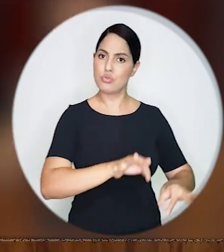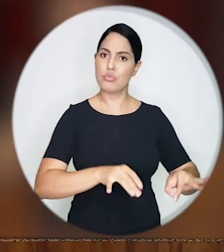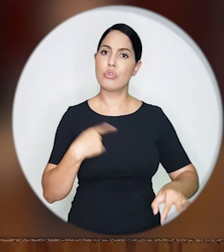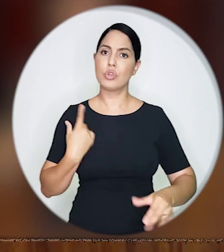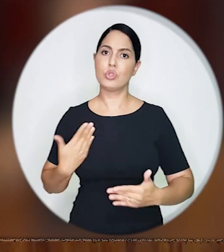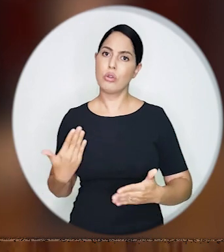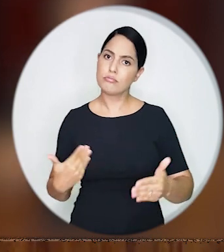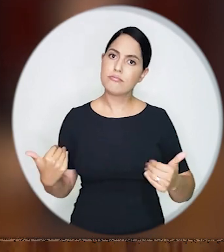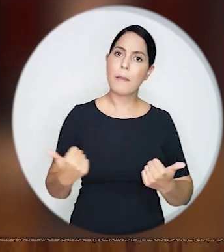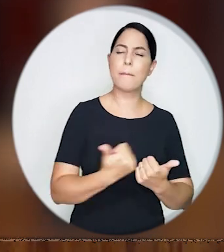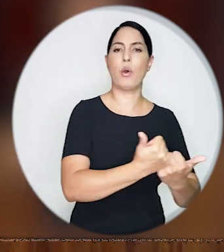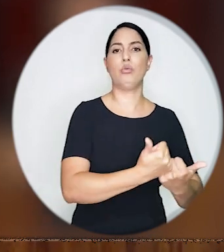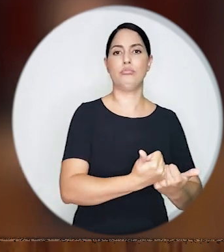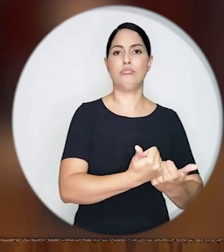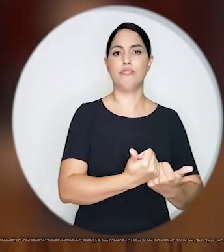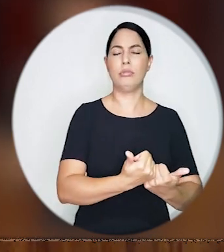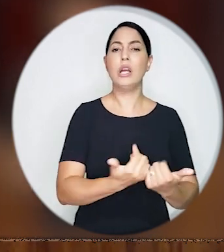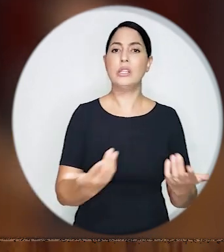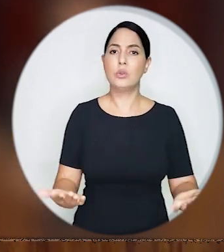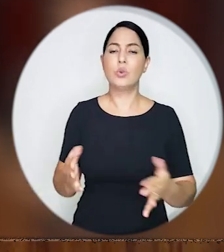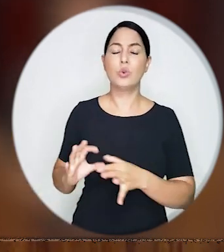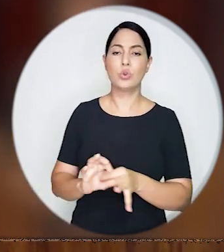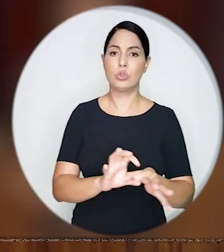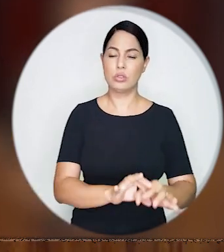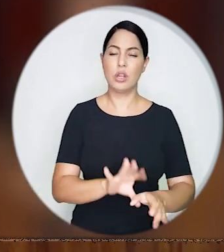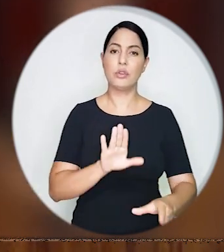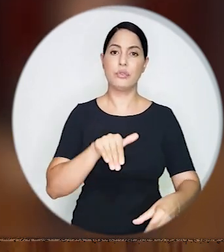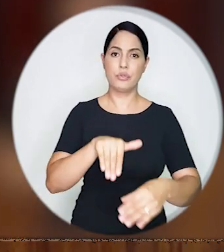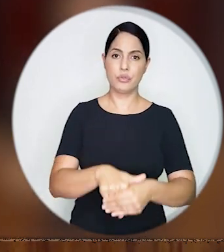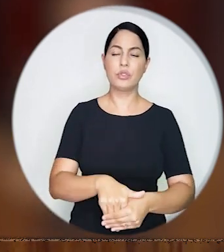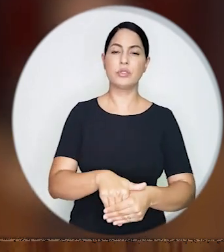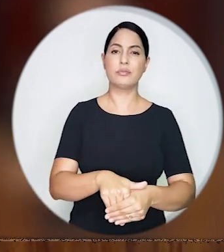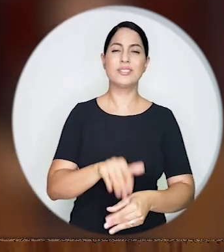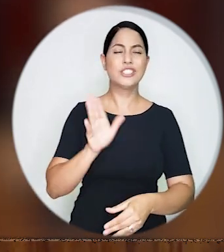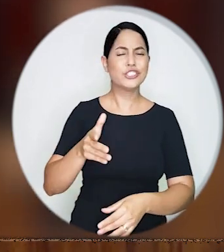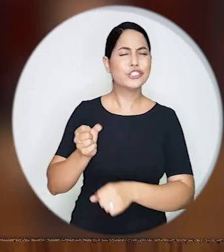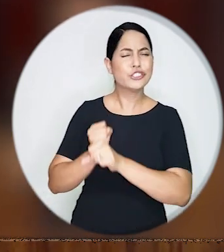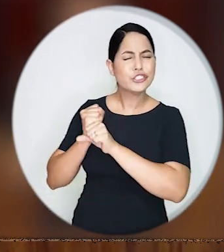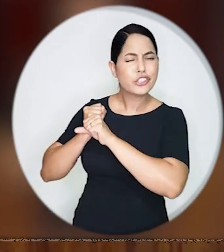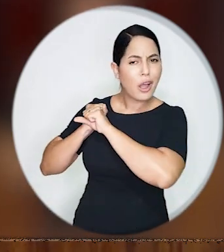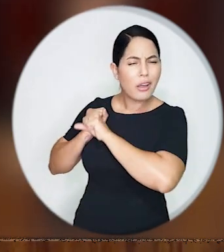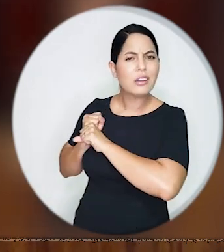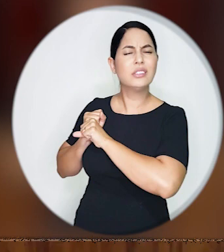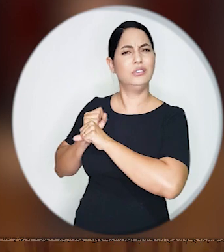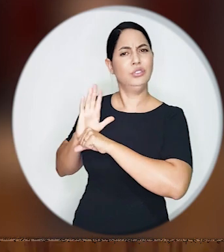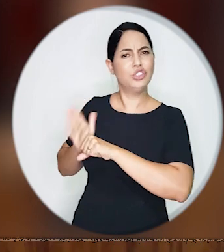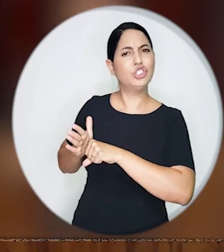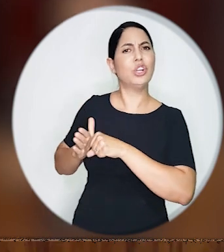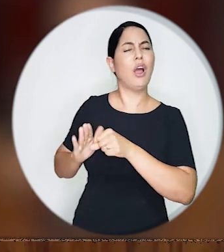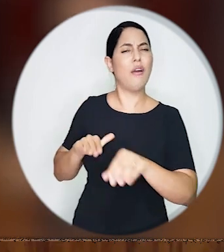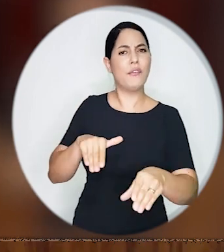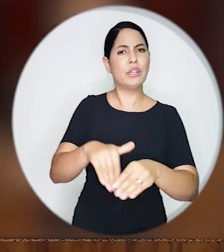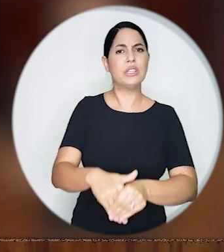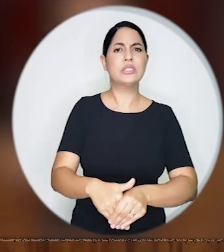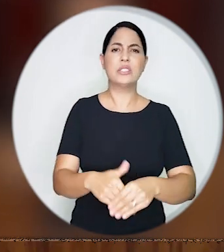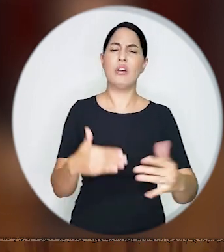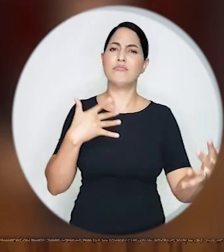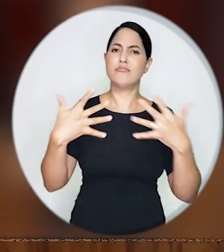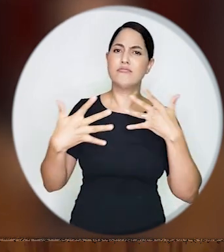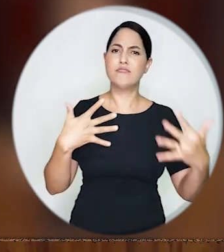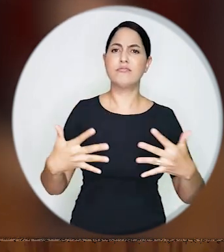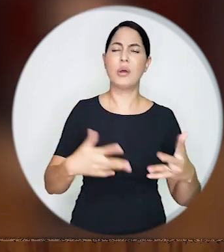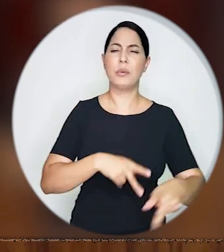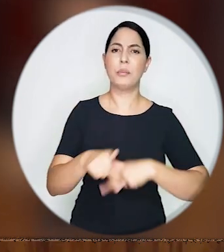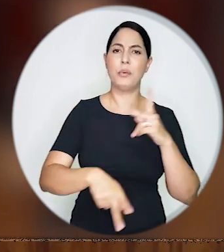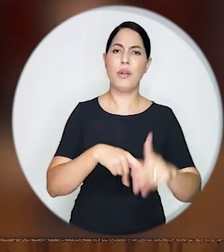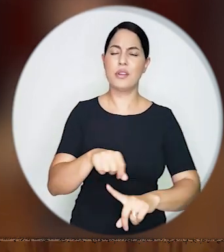ombro a ombro com a Justiça Eleitoral, defender e contribuir para o aperfeiçoamento do sistema de votação que tem permitido há décadas a realização de